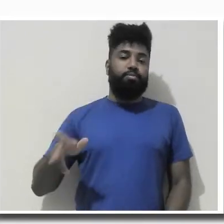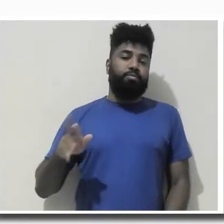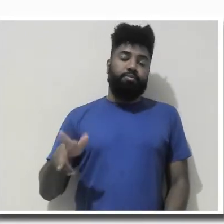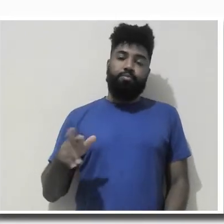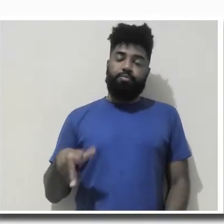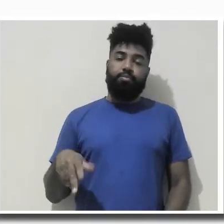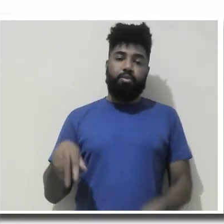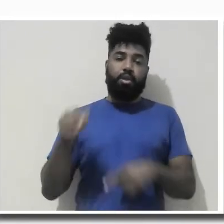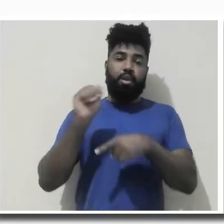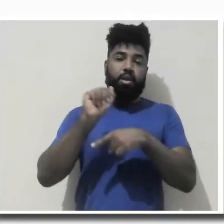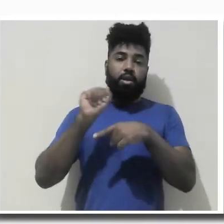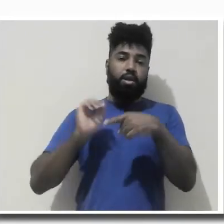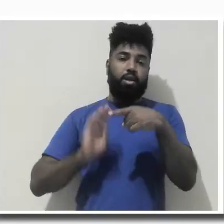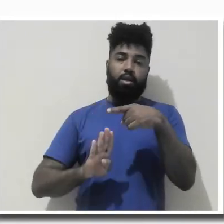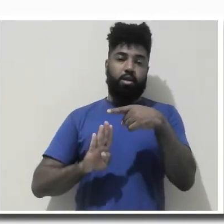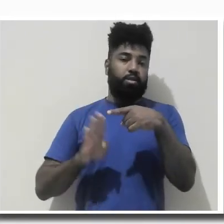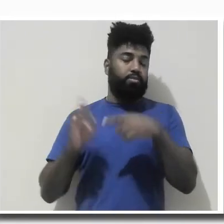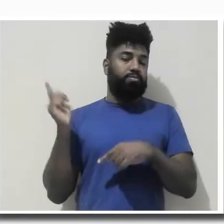sobre B.